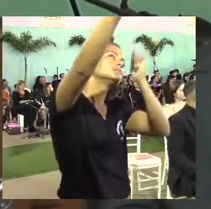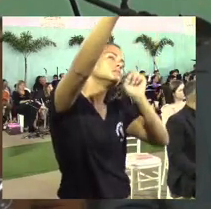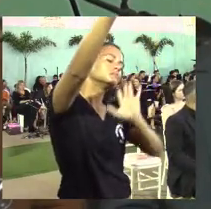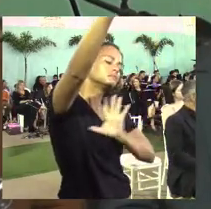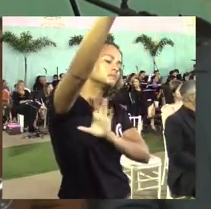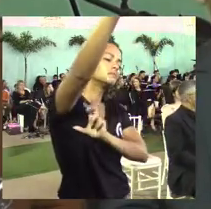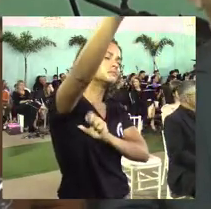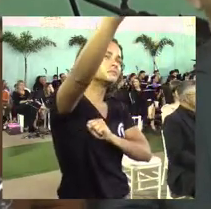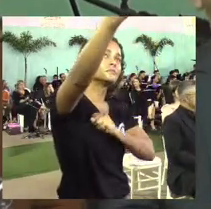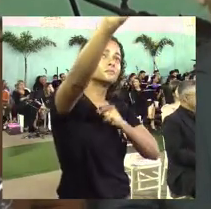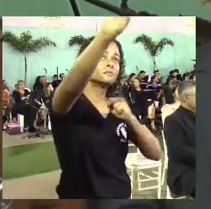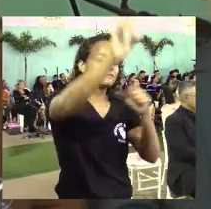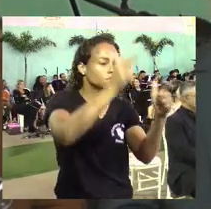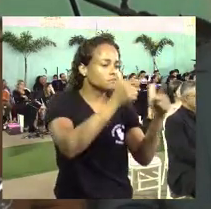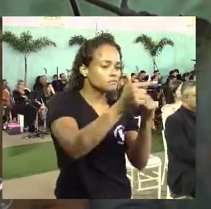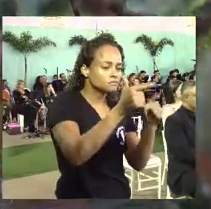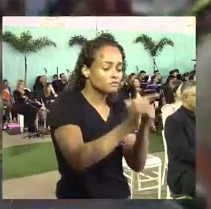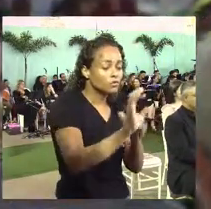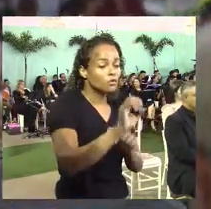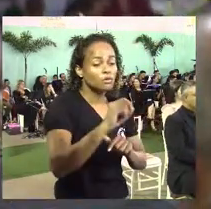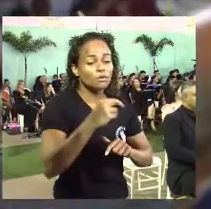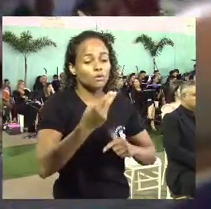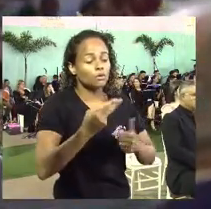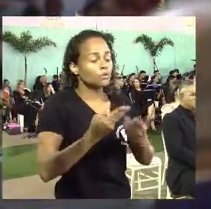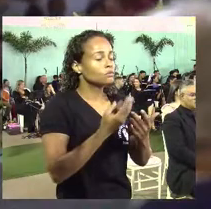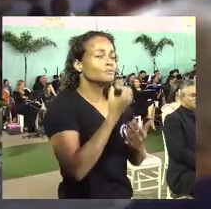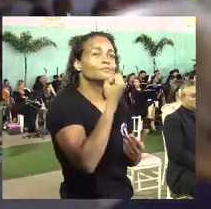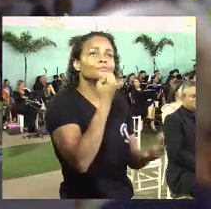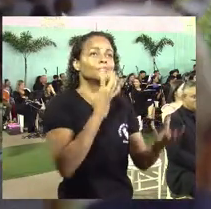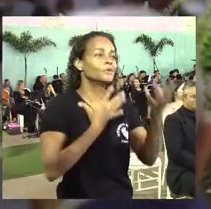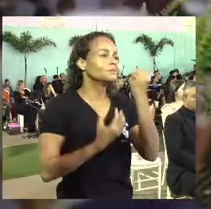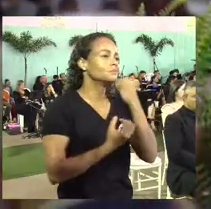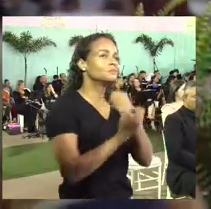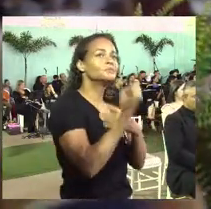na tempestade novamente